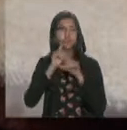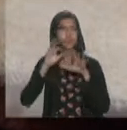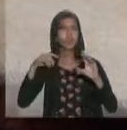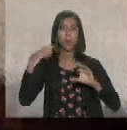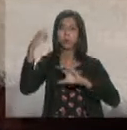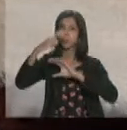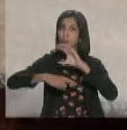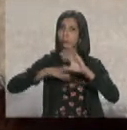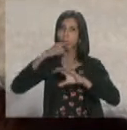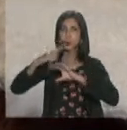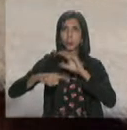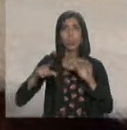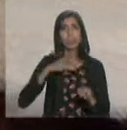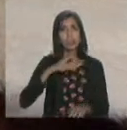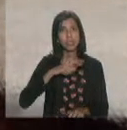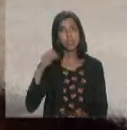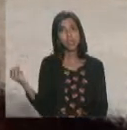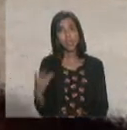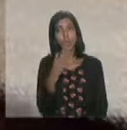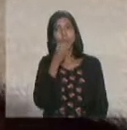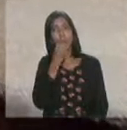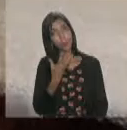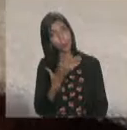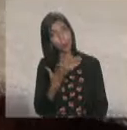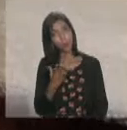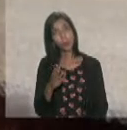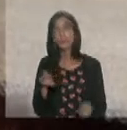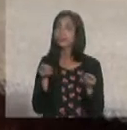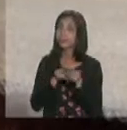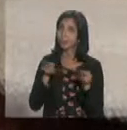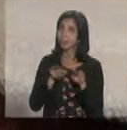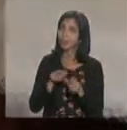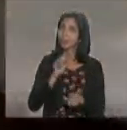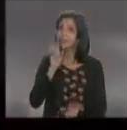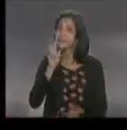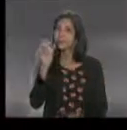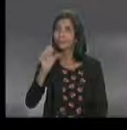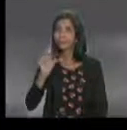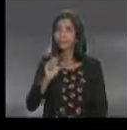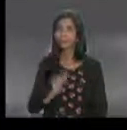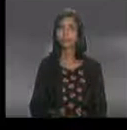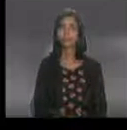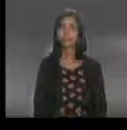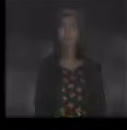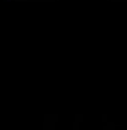espalha pelo mundo, trazendo as boas novas e também os venenos.